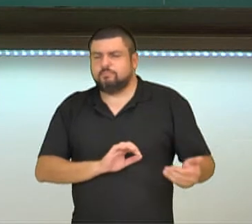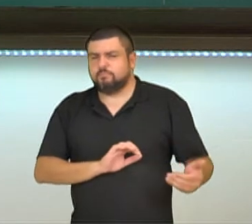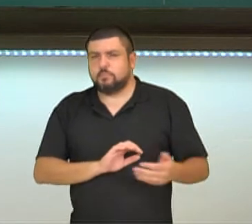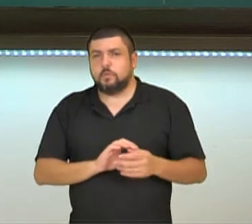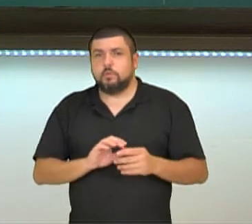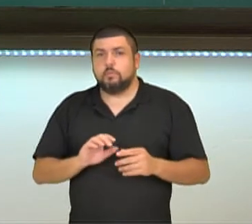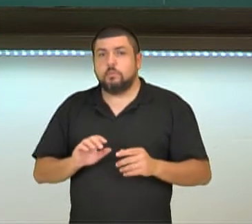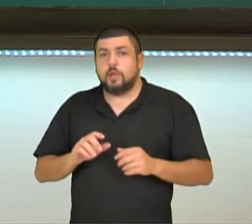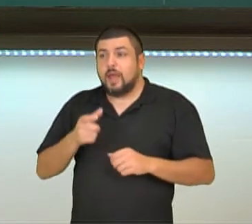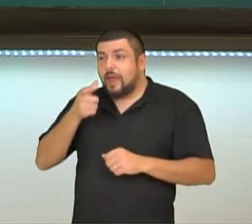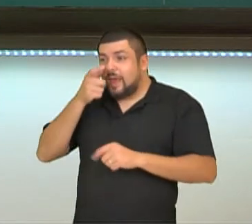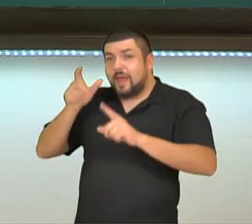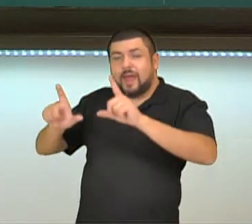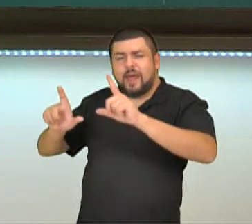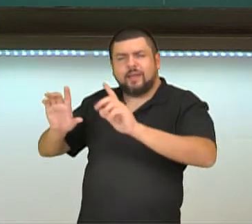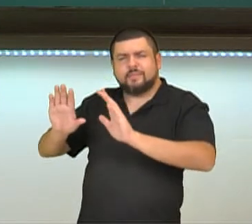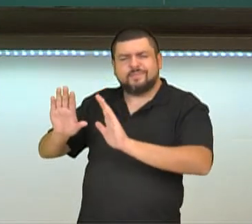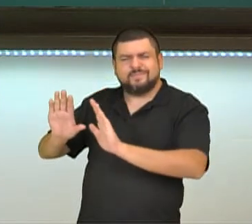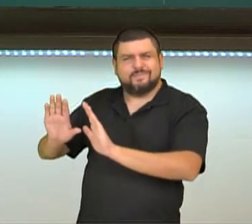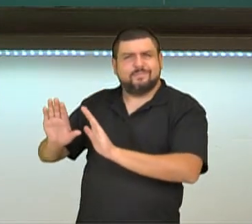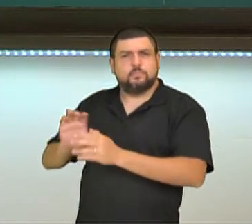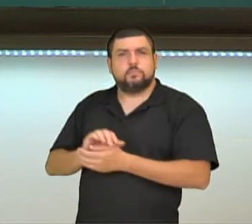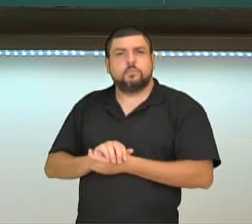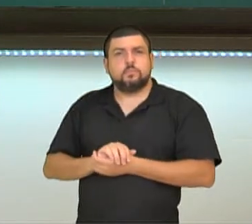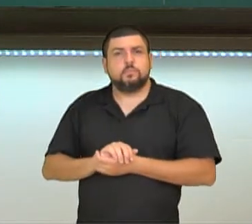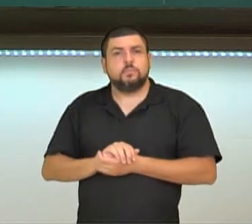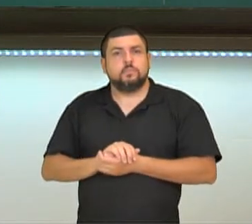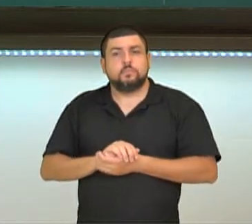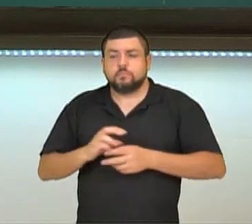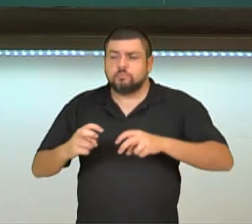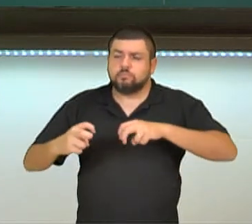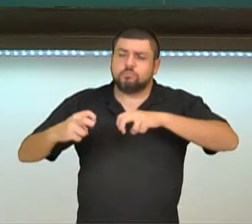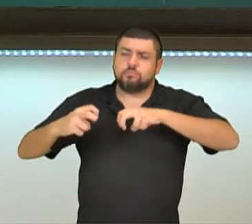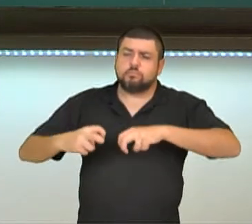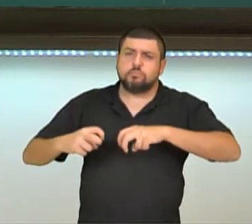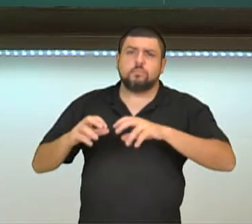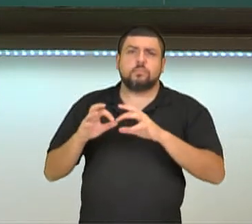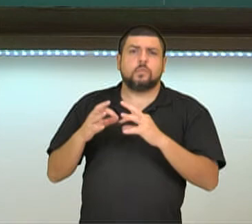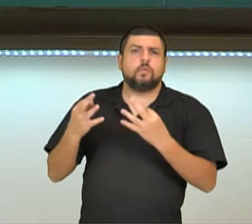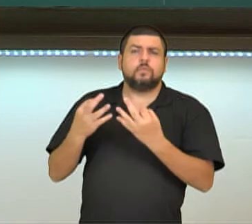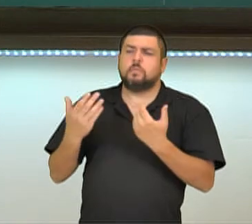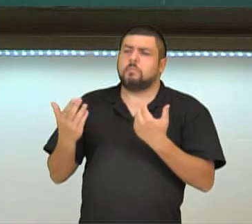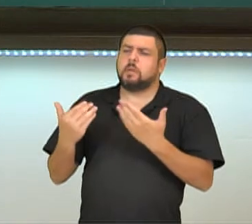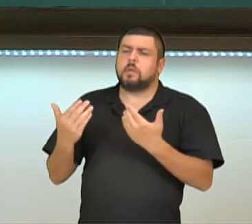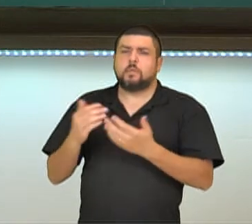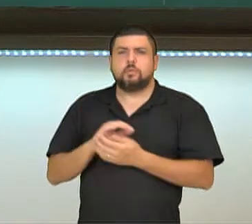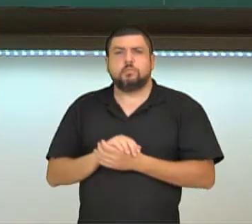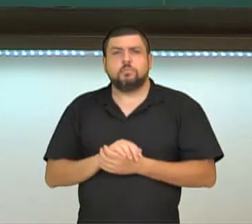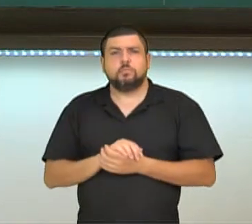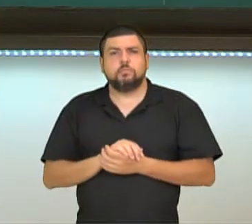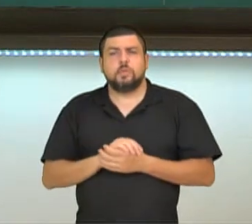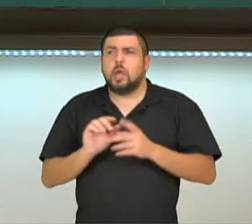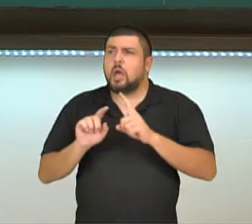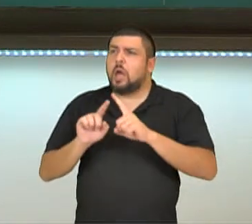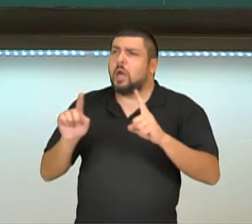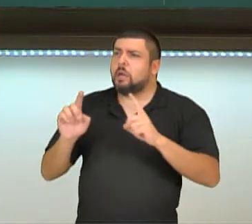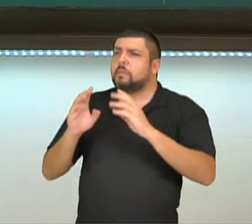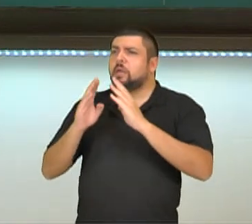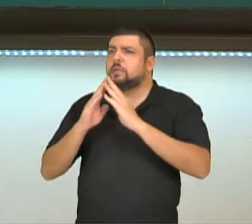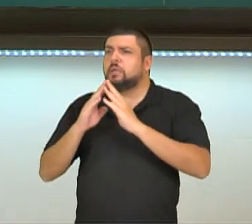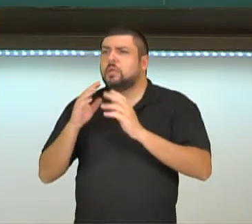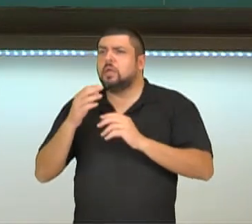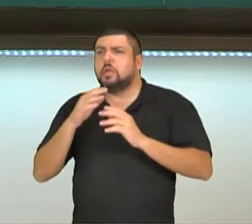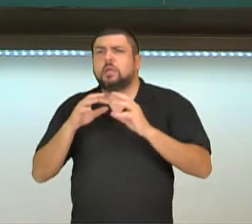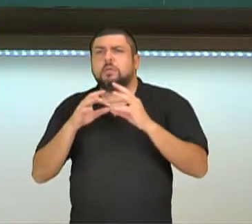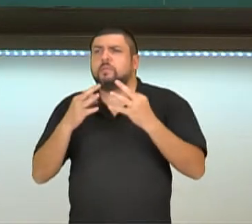lado. No momento da refeição, se você puder, senta com seus familiares. Ah, mas lá em casa ninguém, não tem pai, não tem mãe, a tia, a